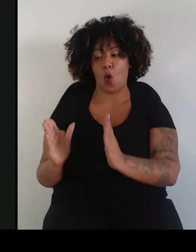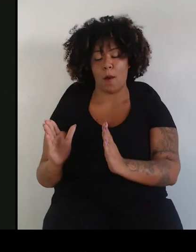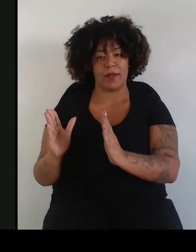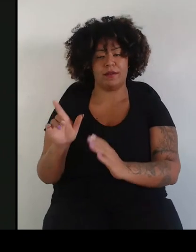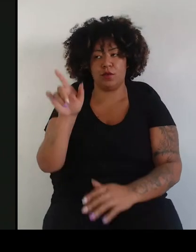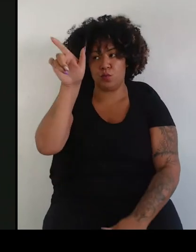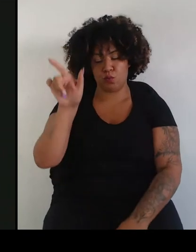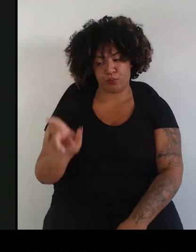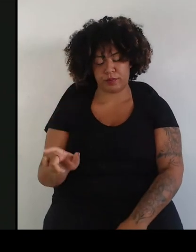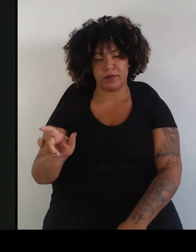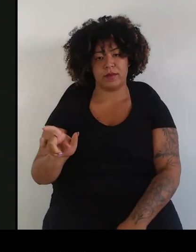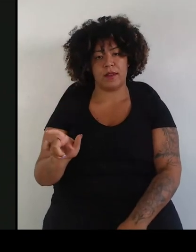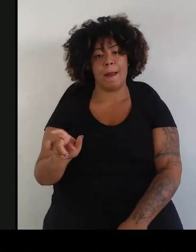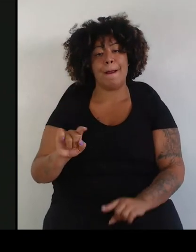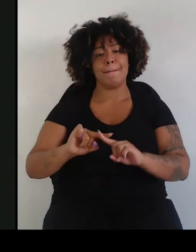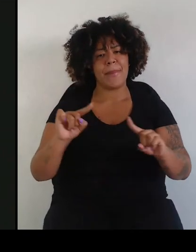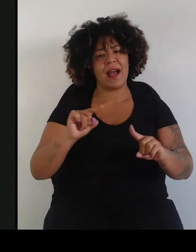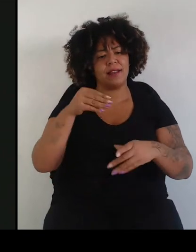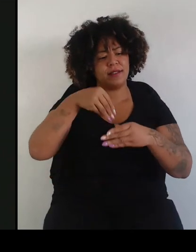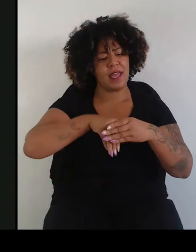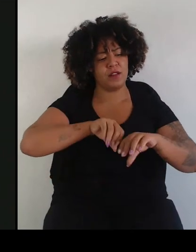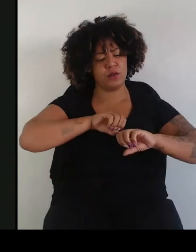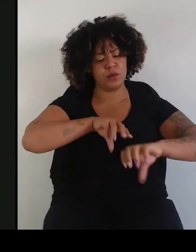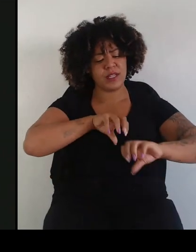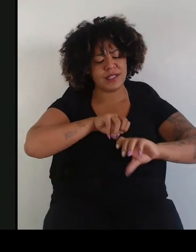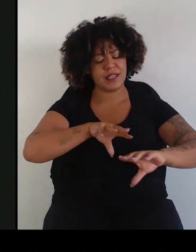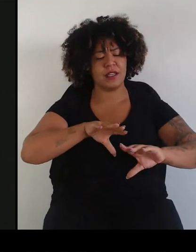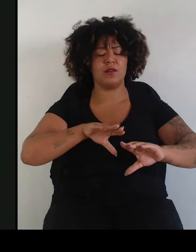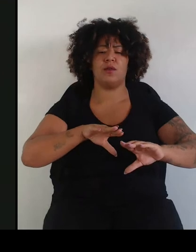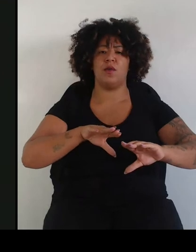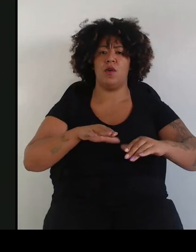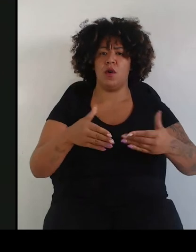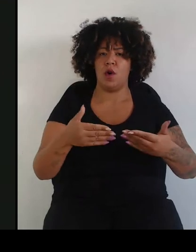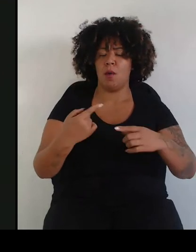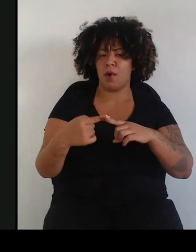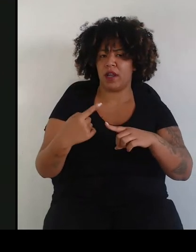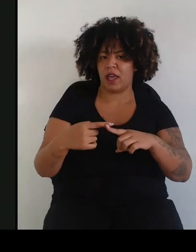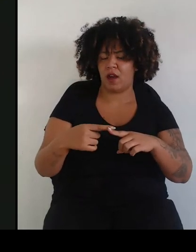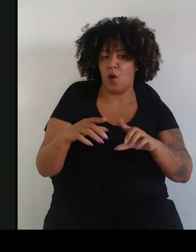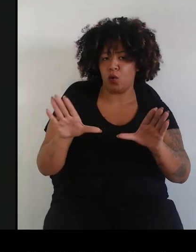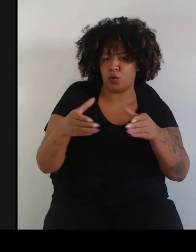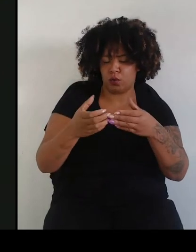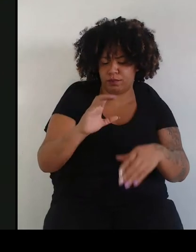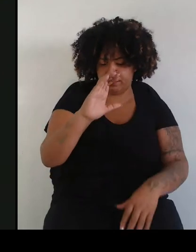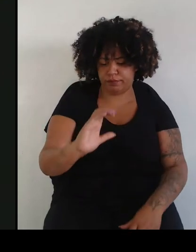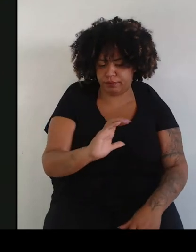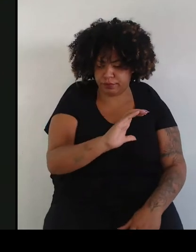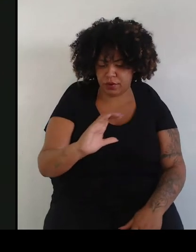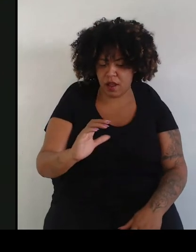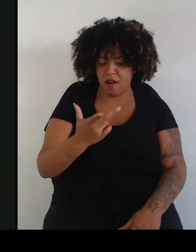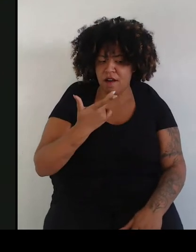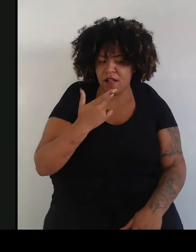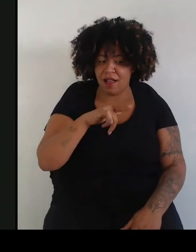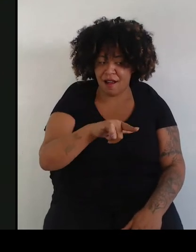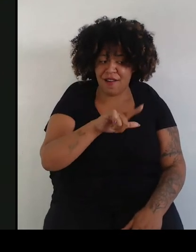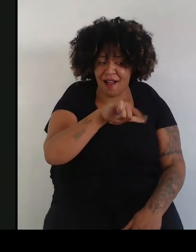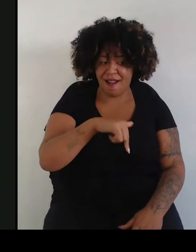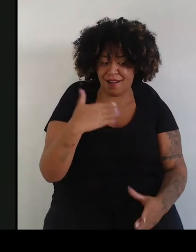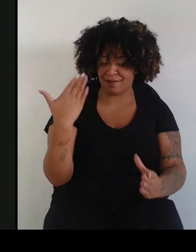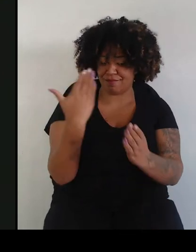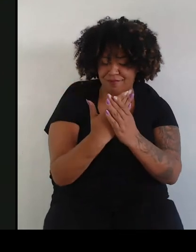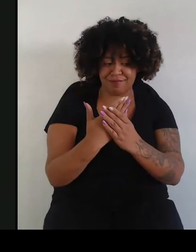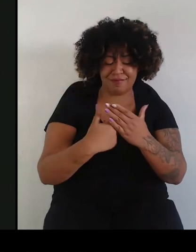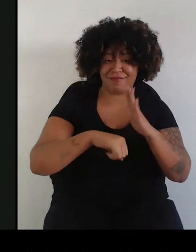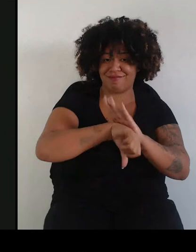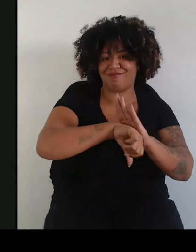catequeses o catolicismo condenava o canibalismo simbólico dos indígenas